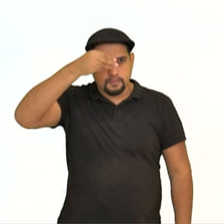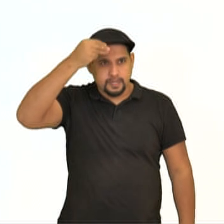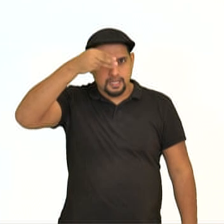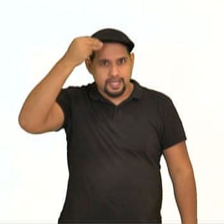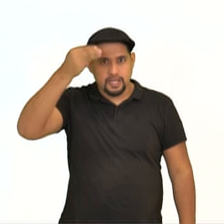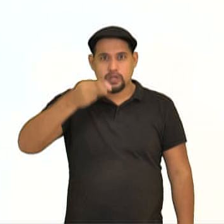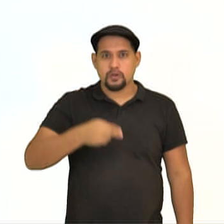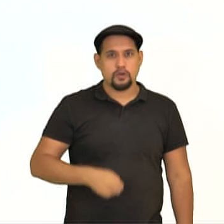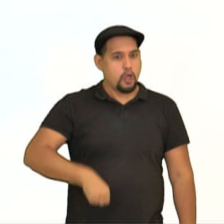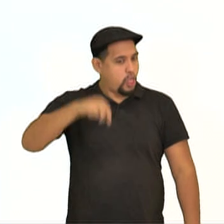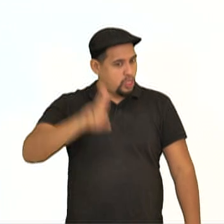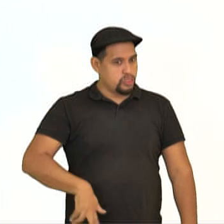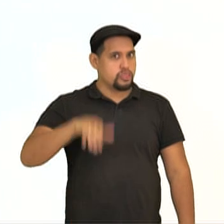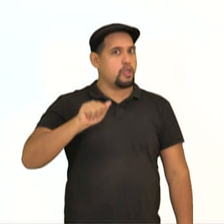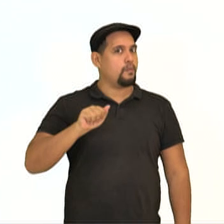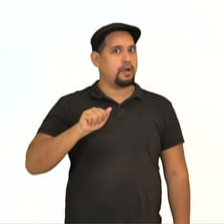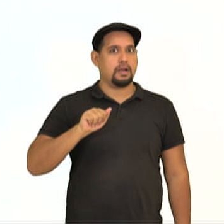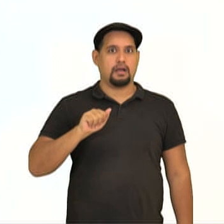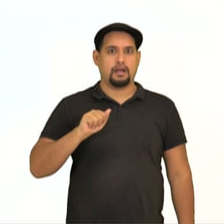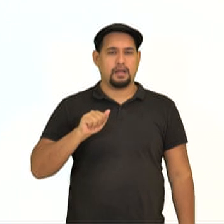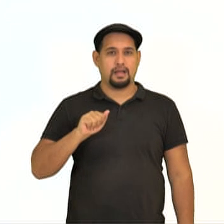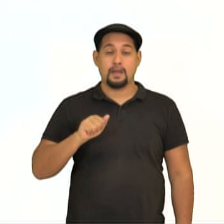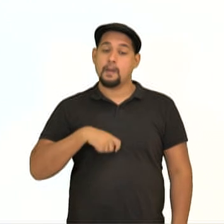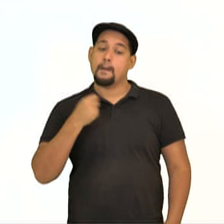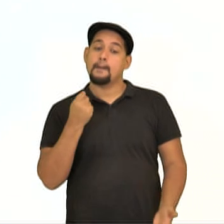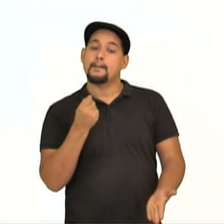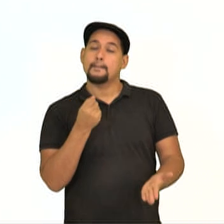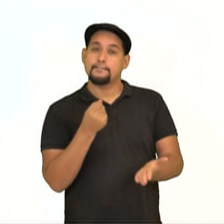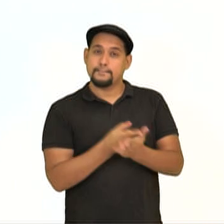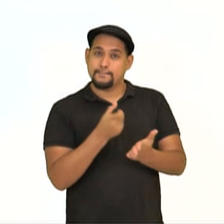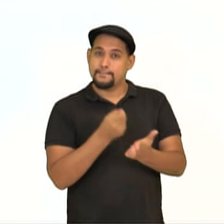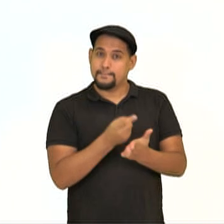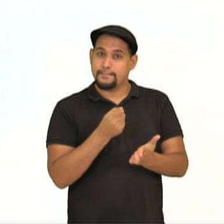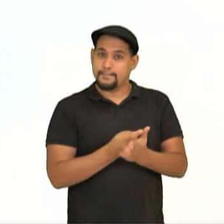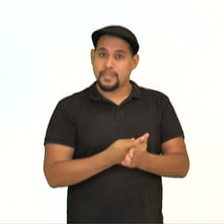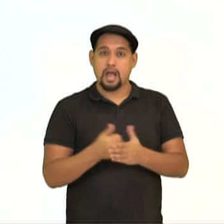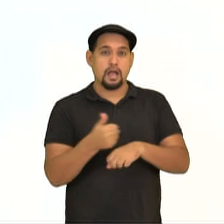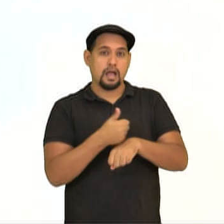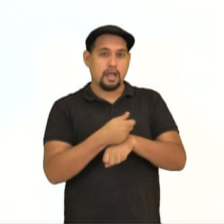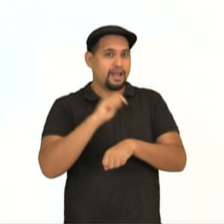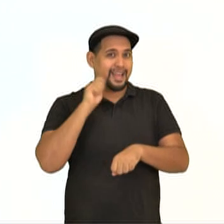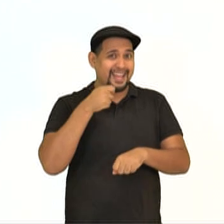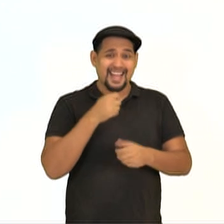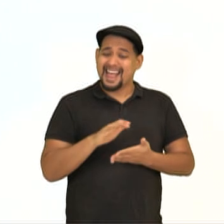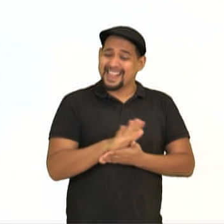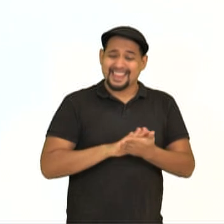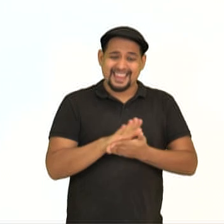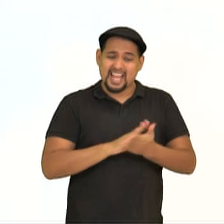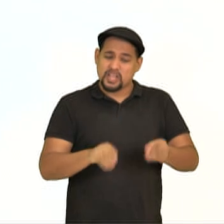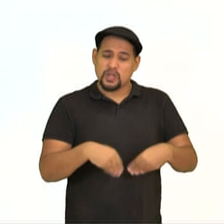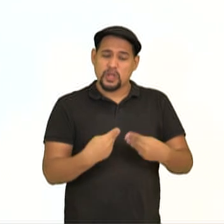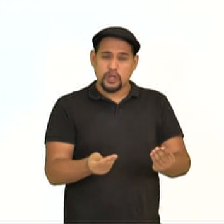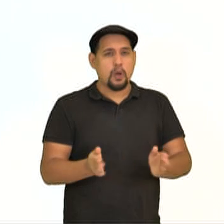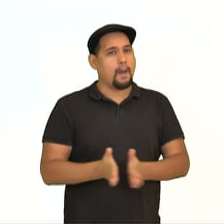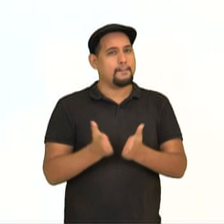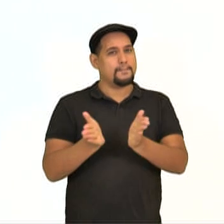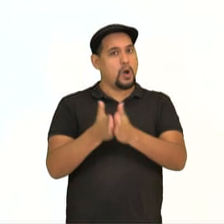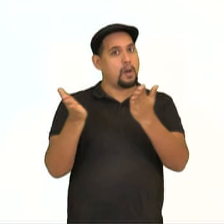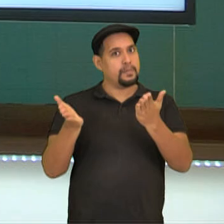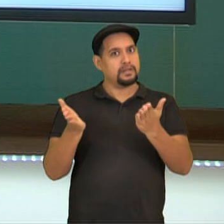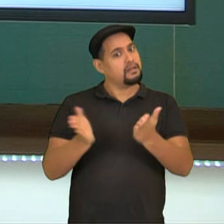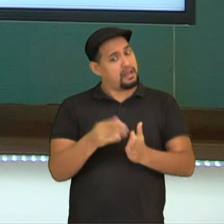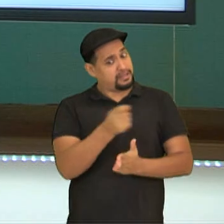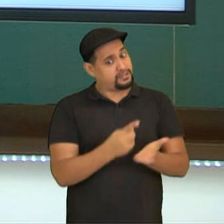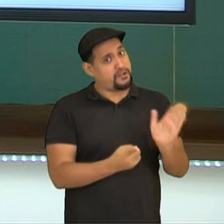sobrinho? Jamais. Será paga a conta do padeiro. Nada dou aos pobres. Então é para mim. Ele falou. Ele